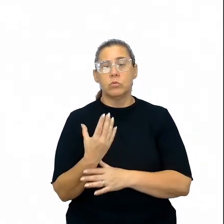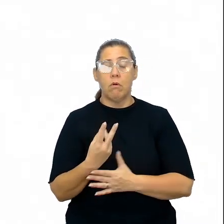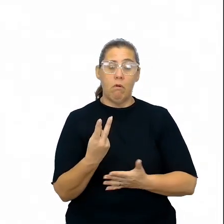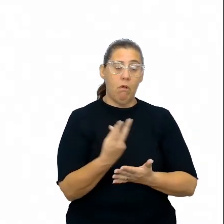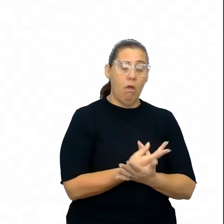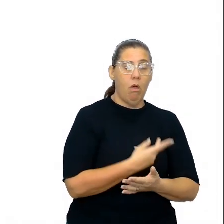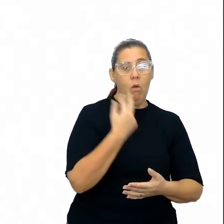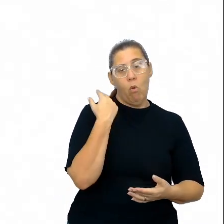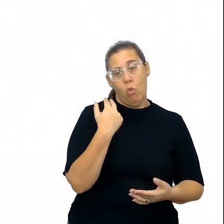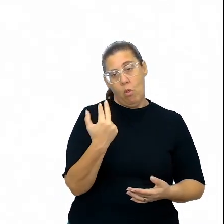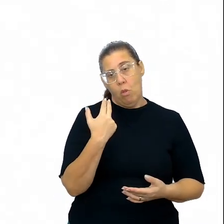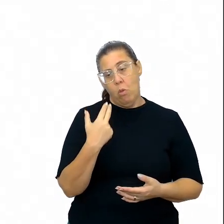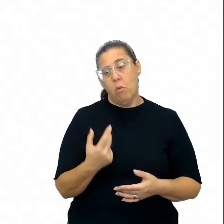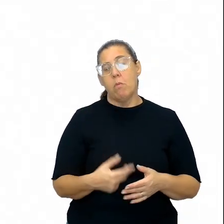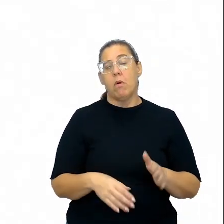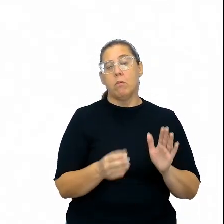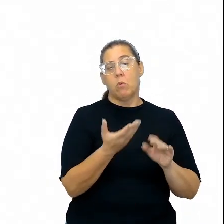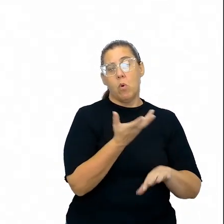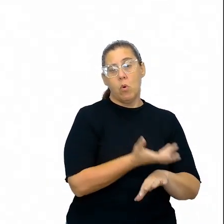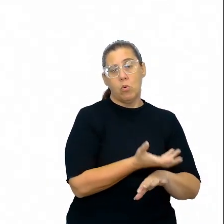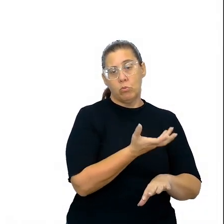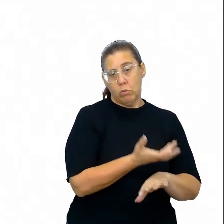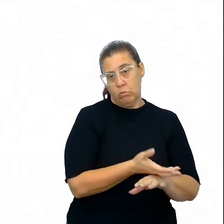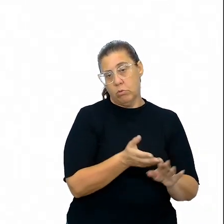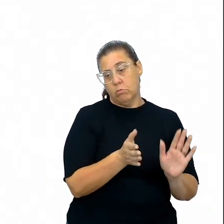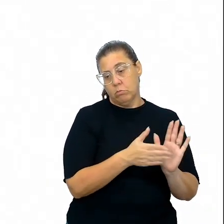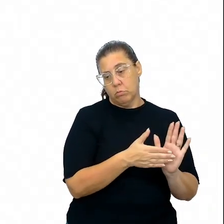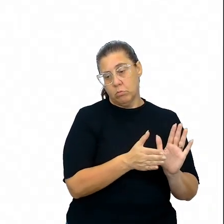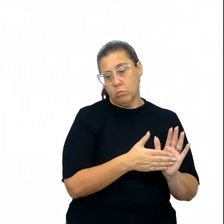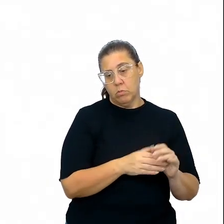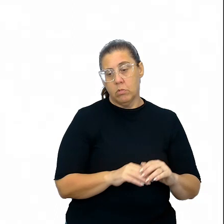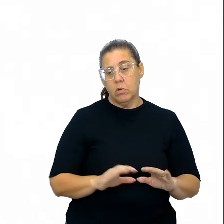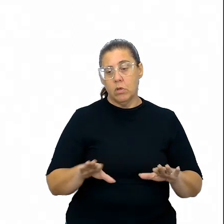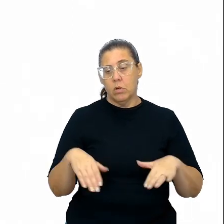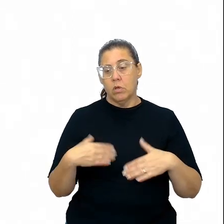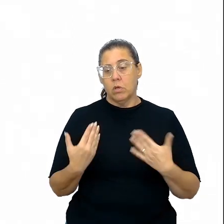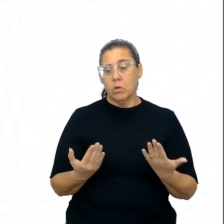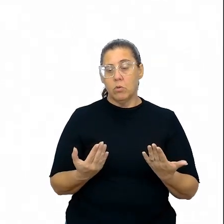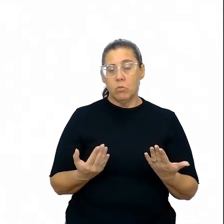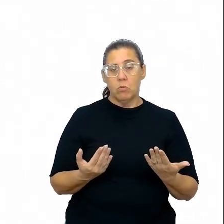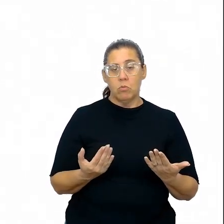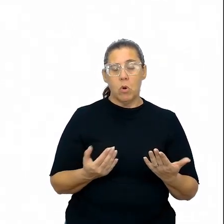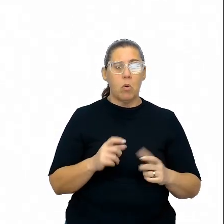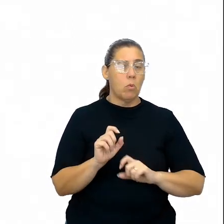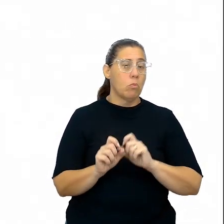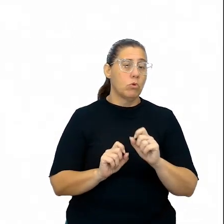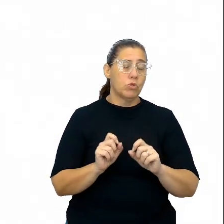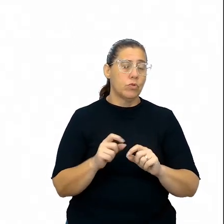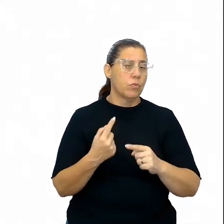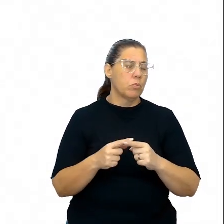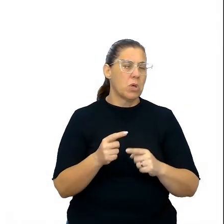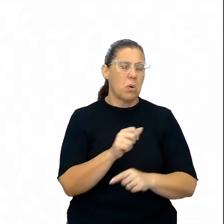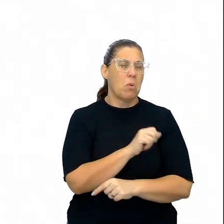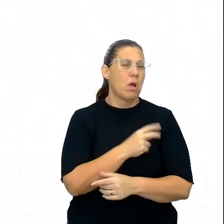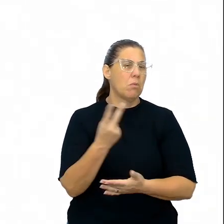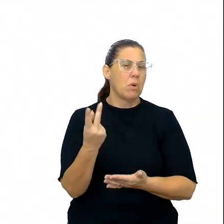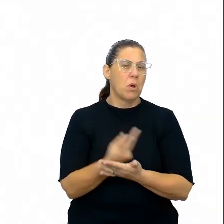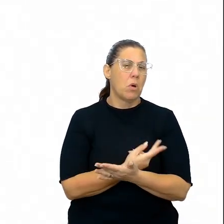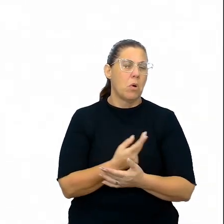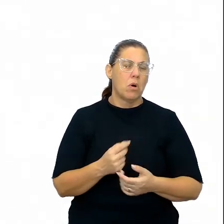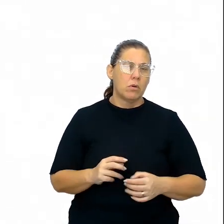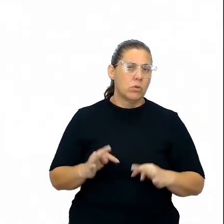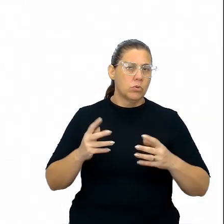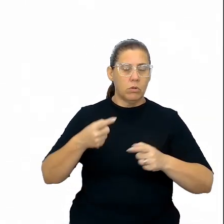comuns relativos ao conteúdo proposto, os estudantes e quais os motivos que levaram os estudantes a cometer tais erros, ou seja, tudo isso que